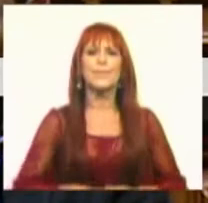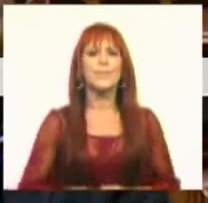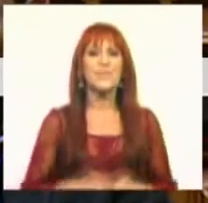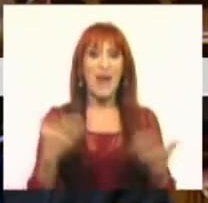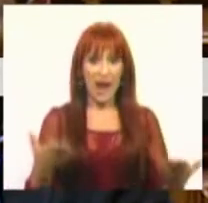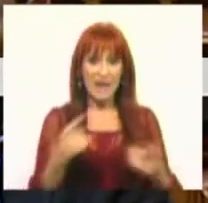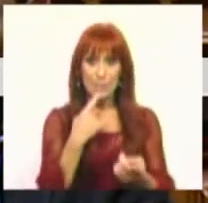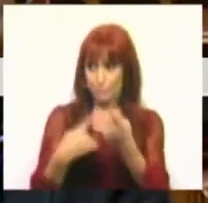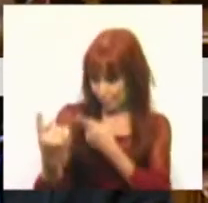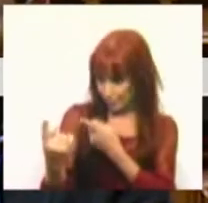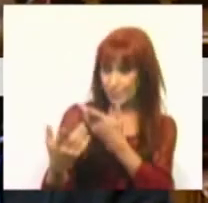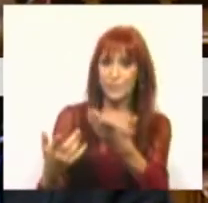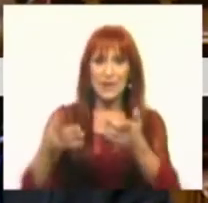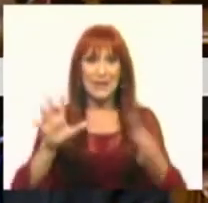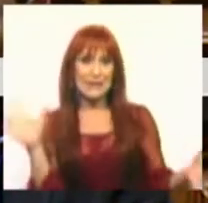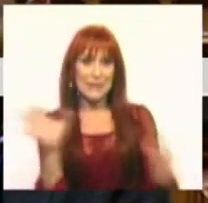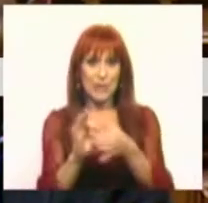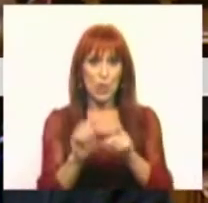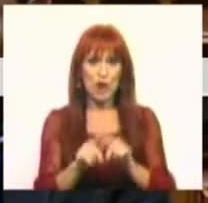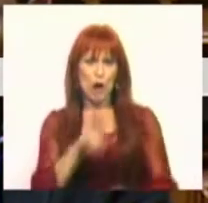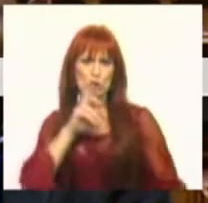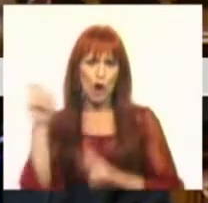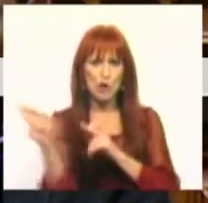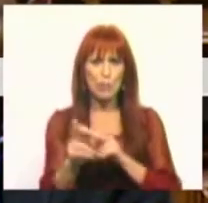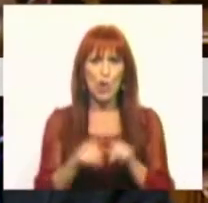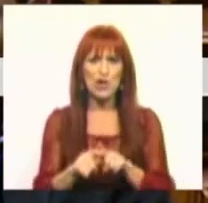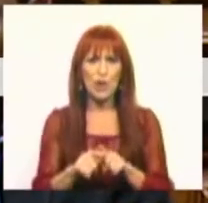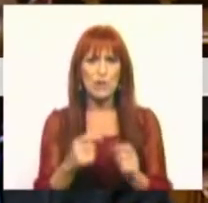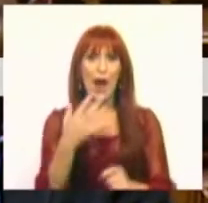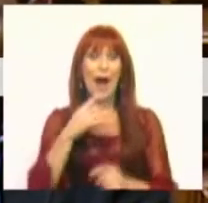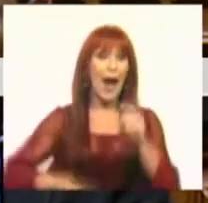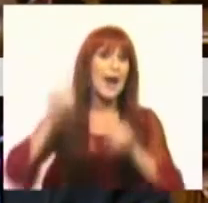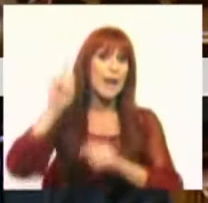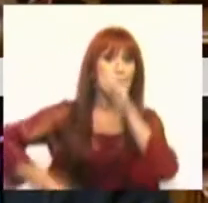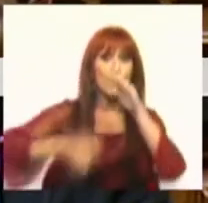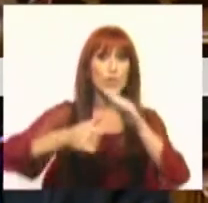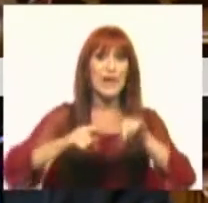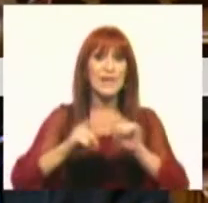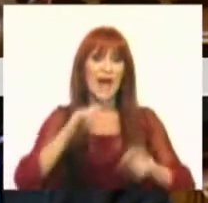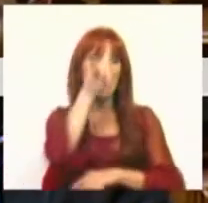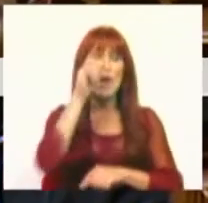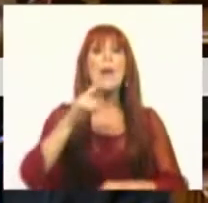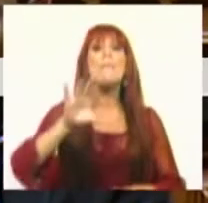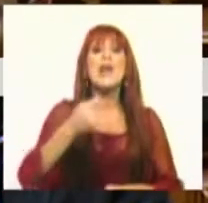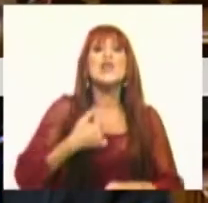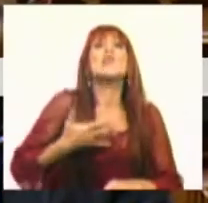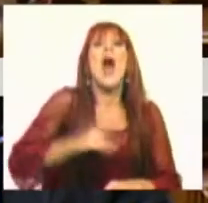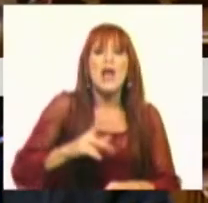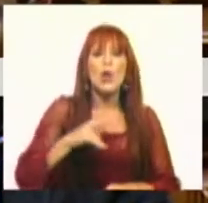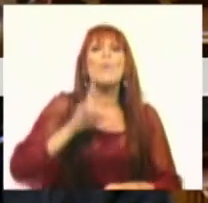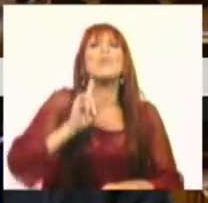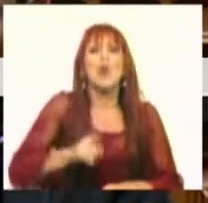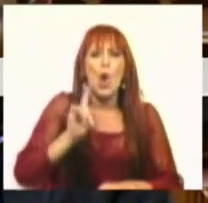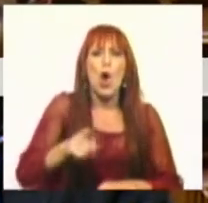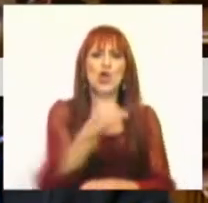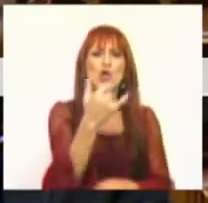E essa pronúncia tem a ver com a resposta à magna questão: que país queremos que Portugal seja